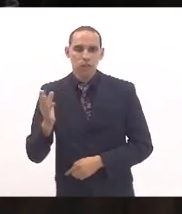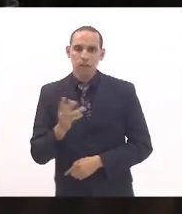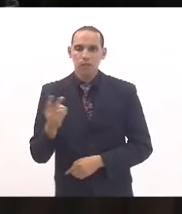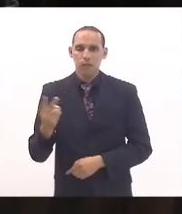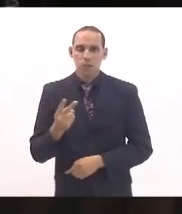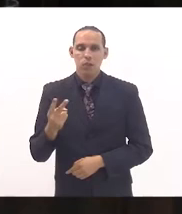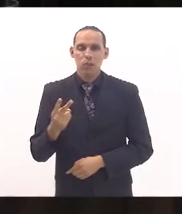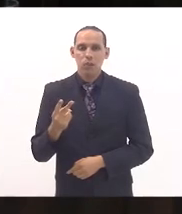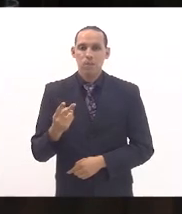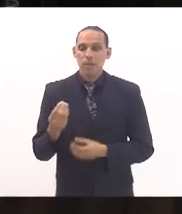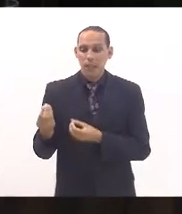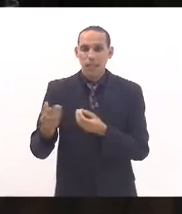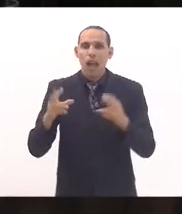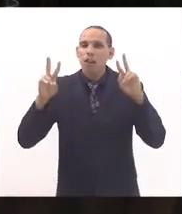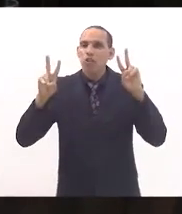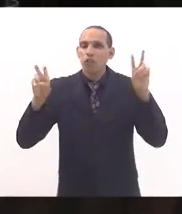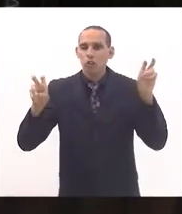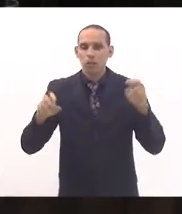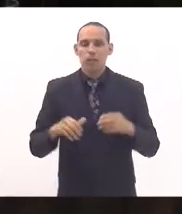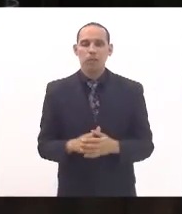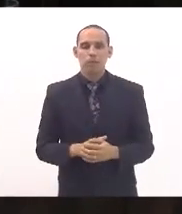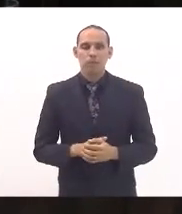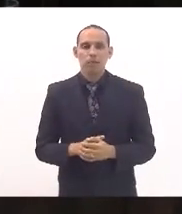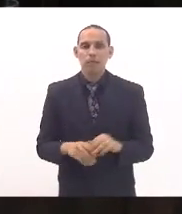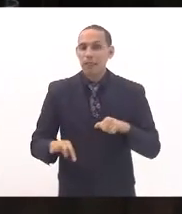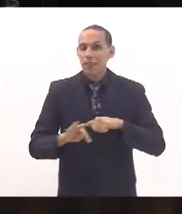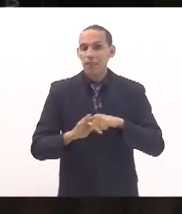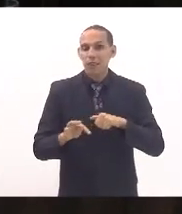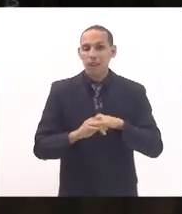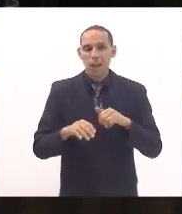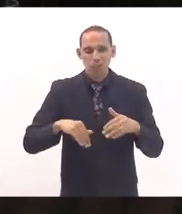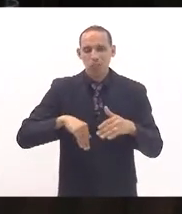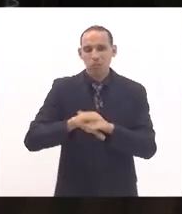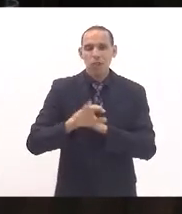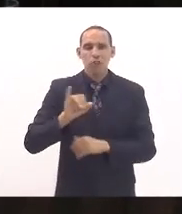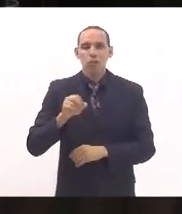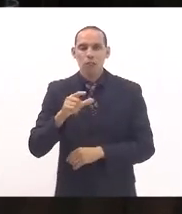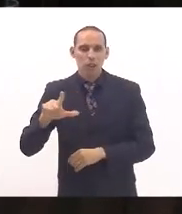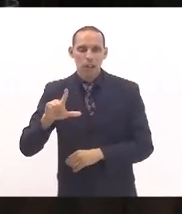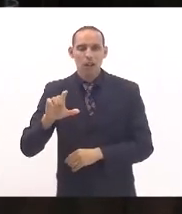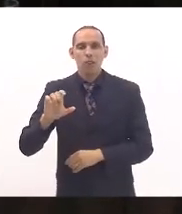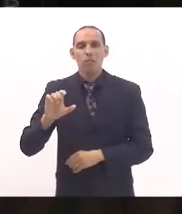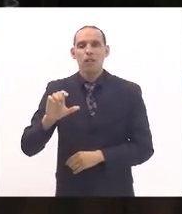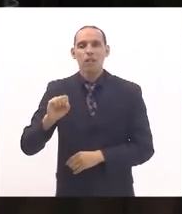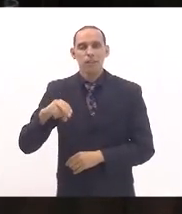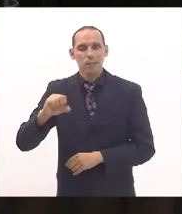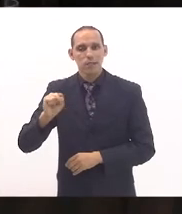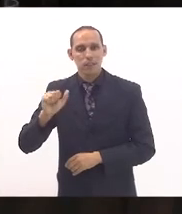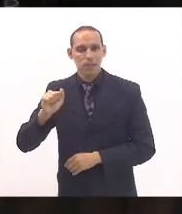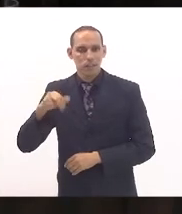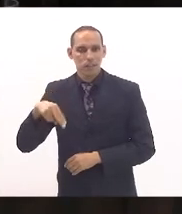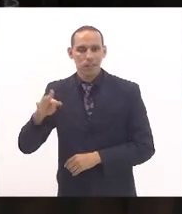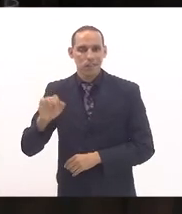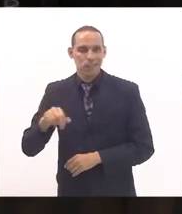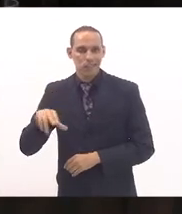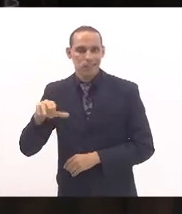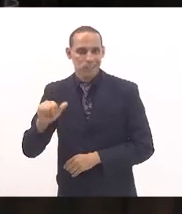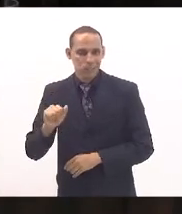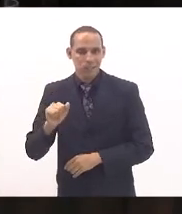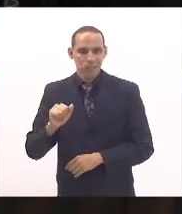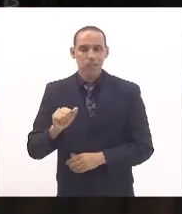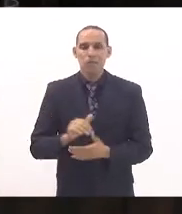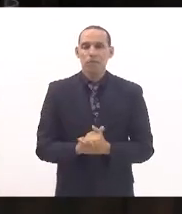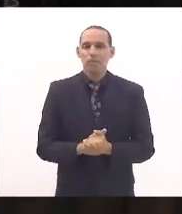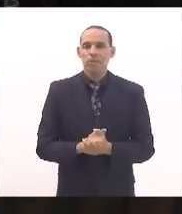título de benemérito ao técnico de futebol, o senhor Joel Natalino Santana. Parecida à Comissão de Normas Internas e Proposição Externa,